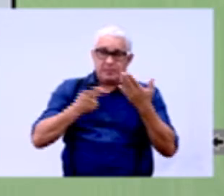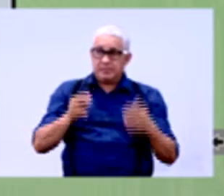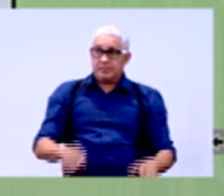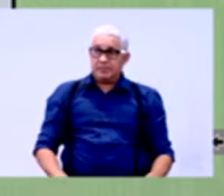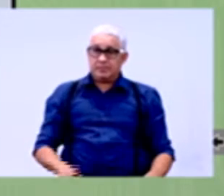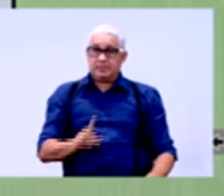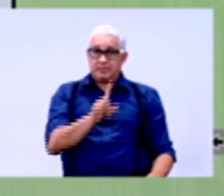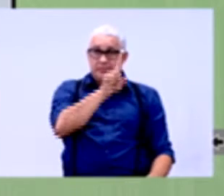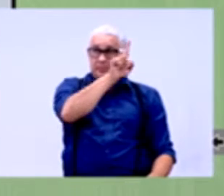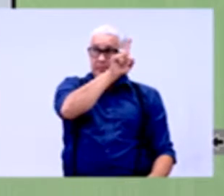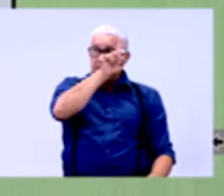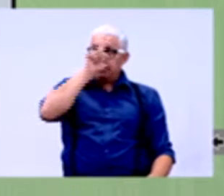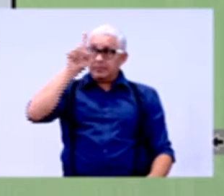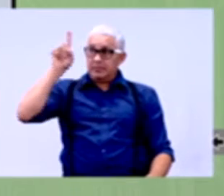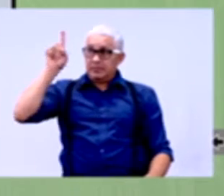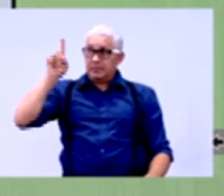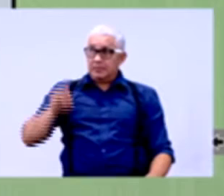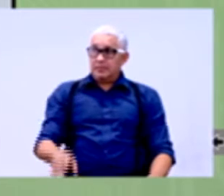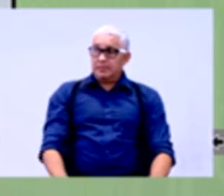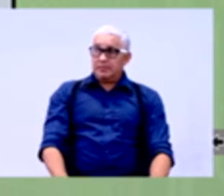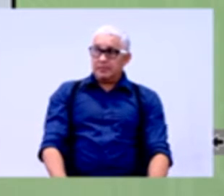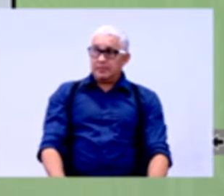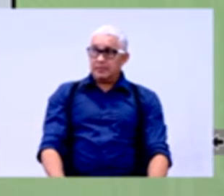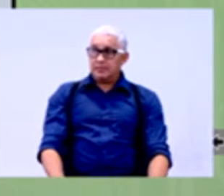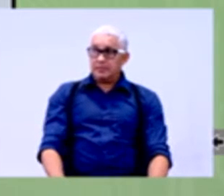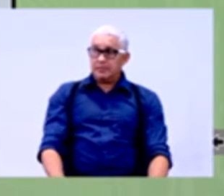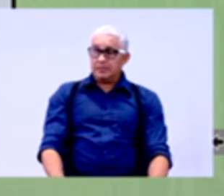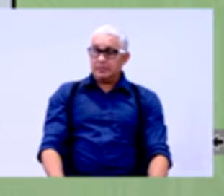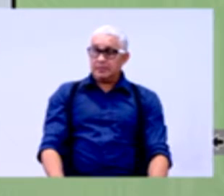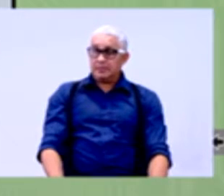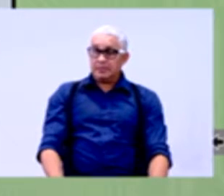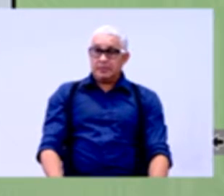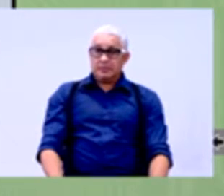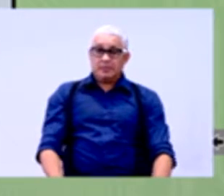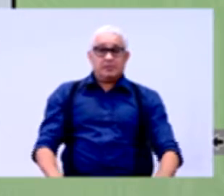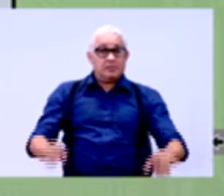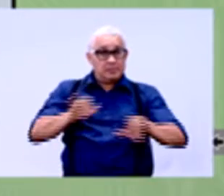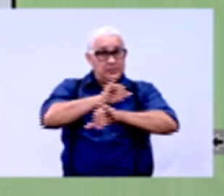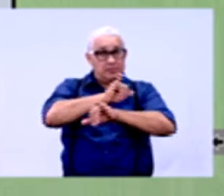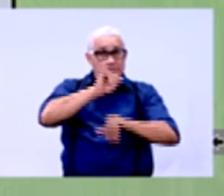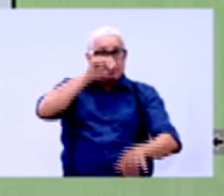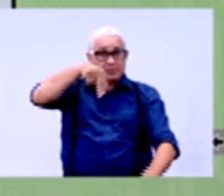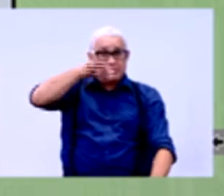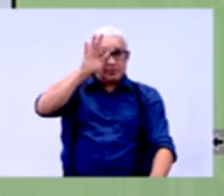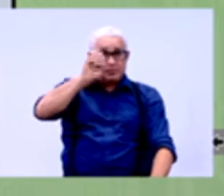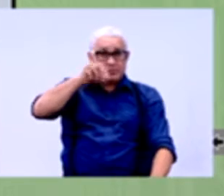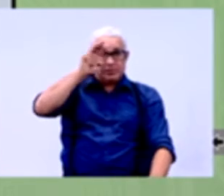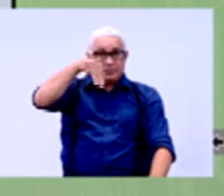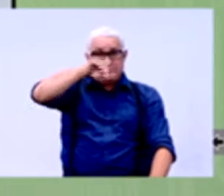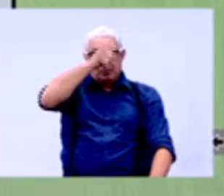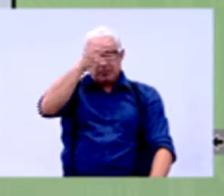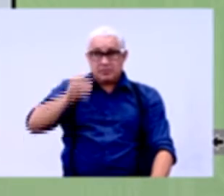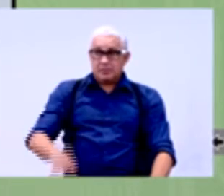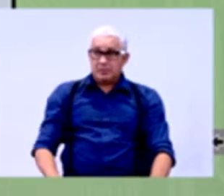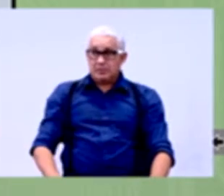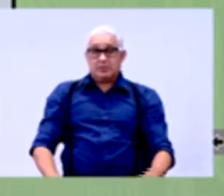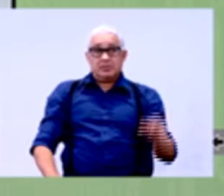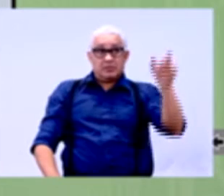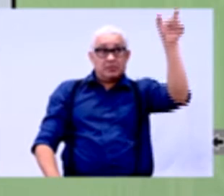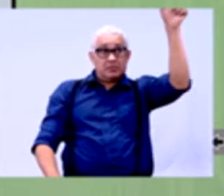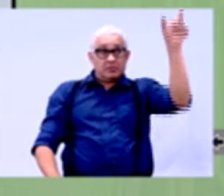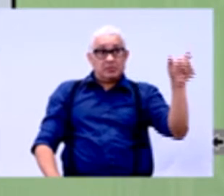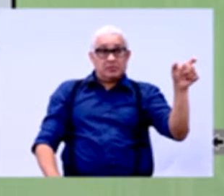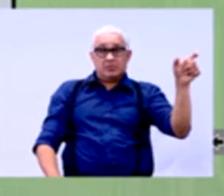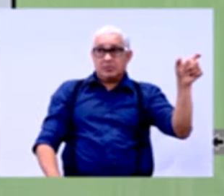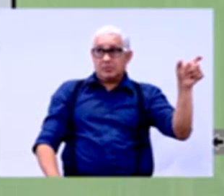ficou a imagenzinha em cima aqui do slide, nós temos simplesmente a informação do cliente passando